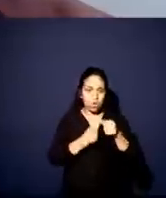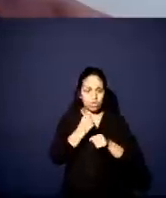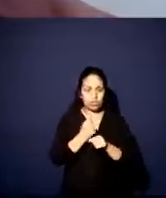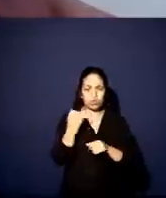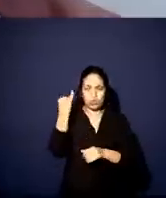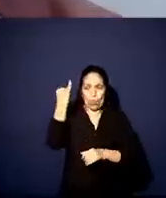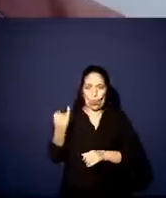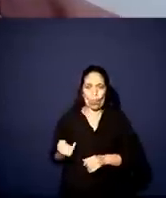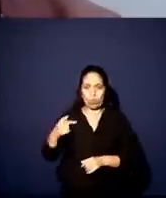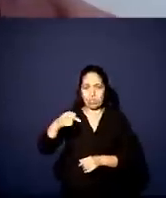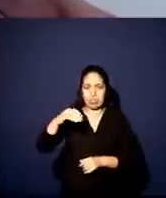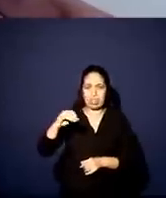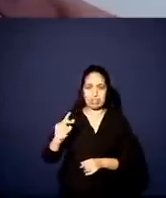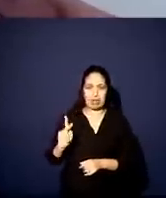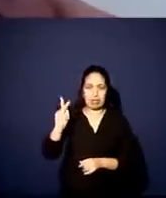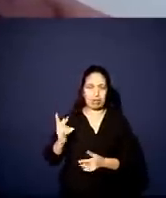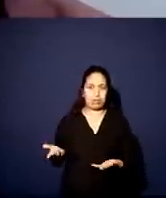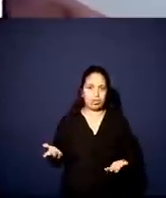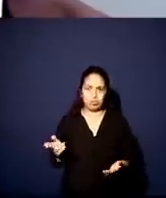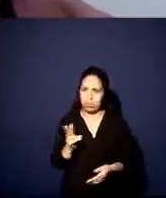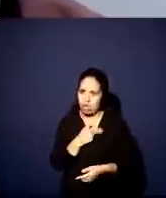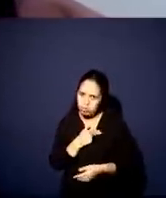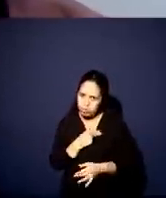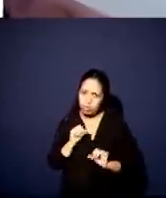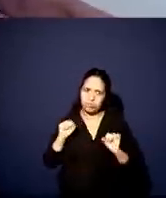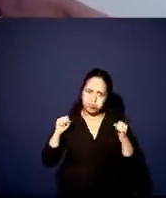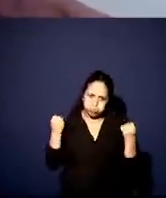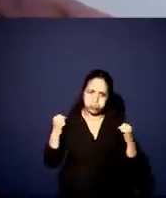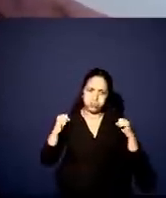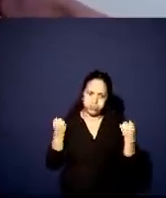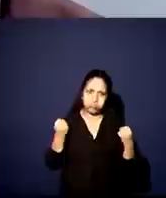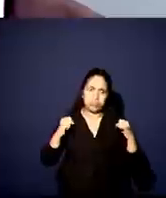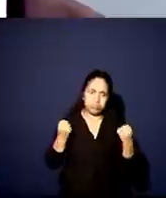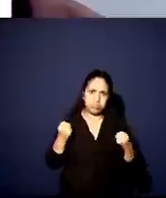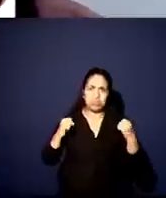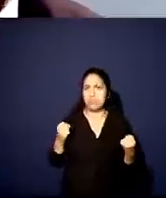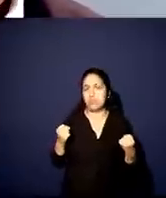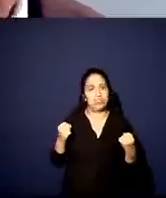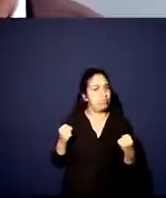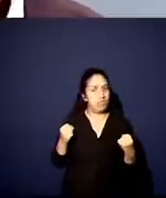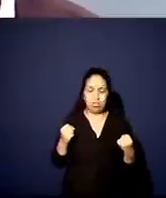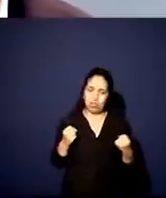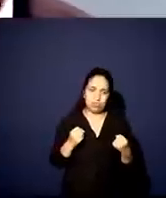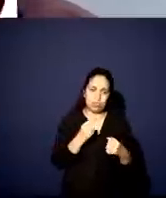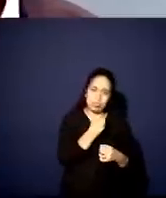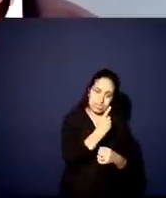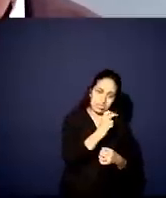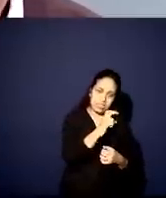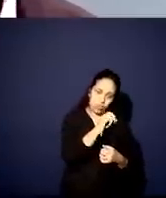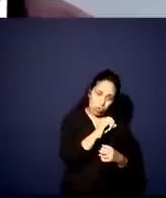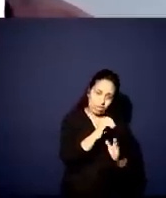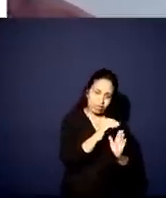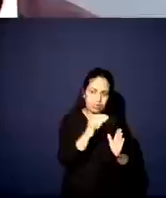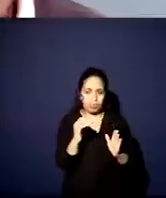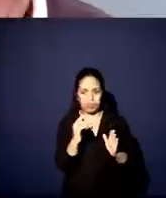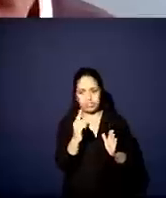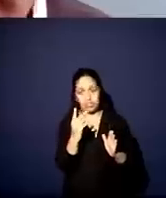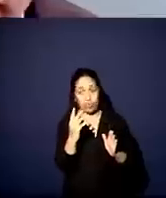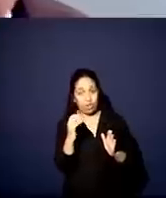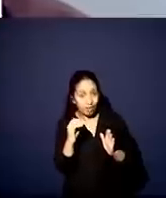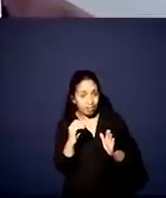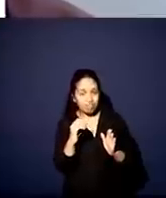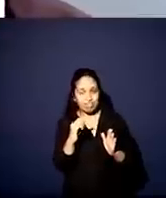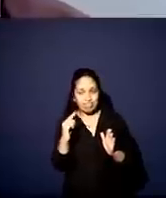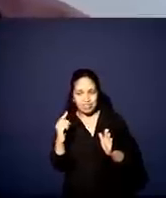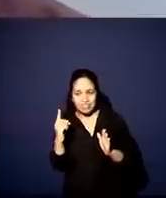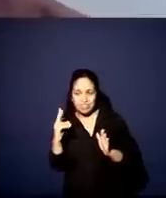difícil, entendeu? Vou ter que fazer muito exercício. Não, eu faço, não, vou de 150 para 140, depois para 130, para